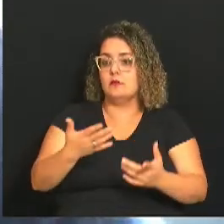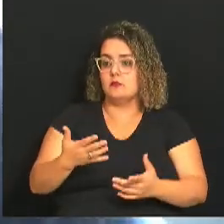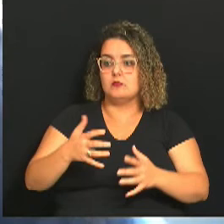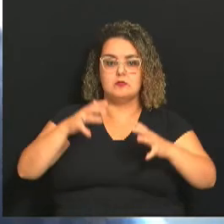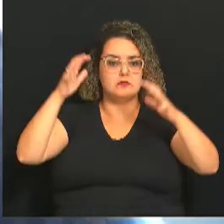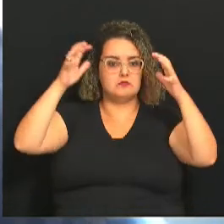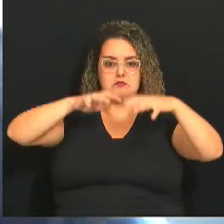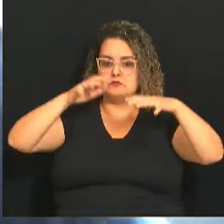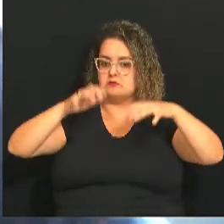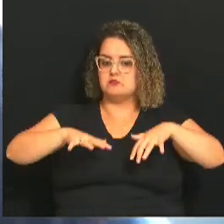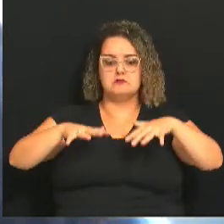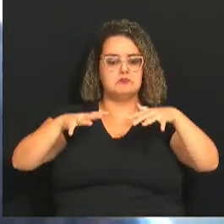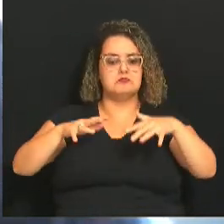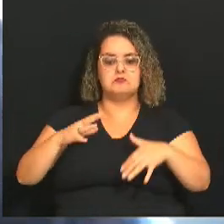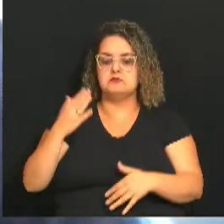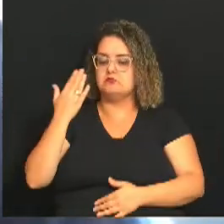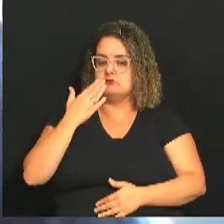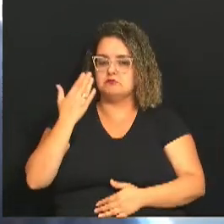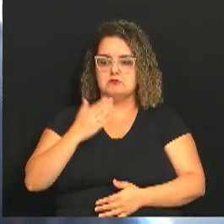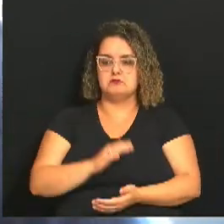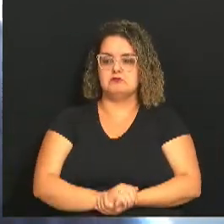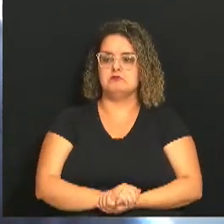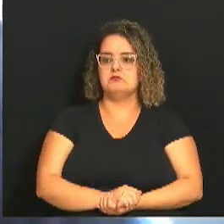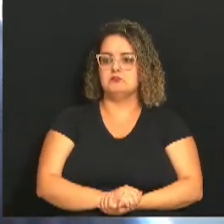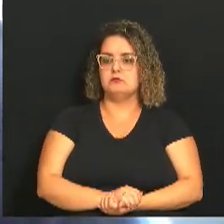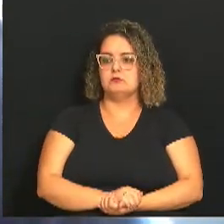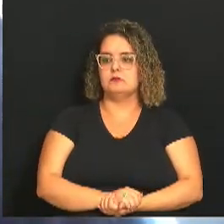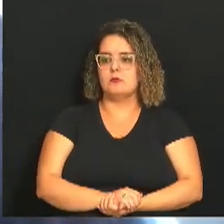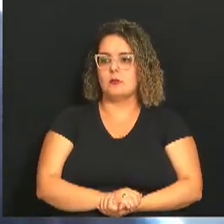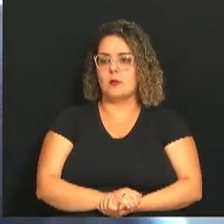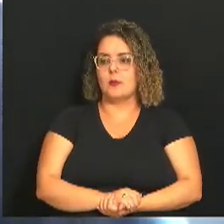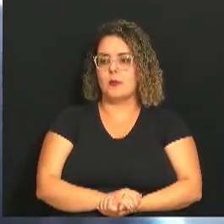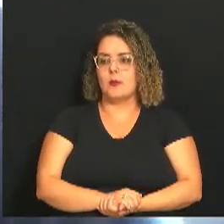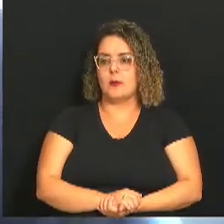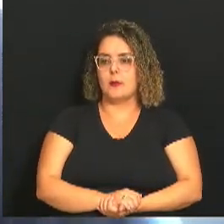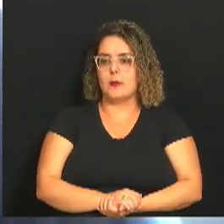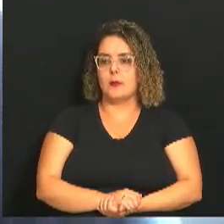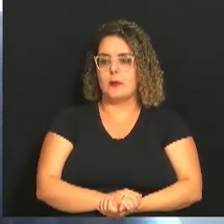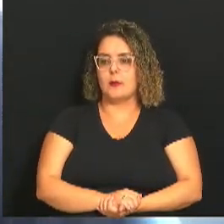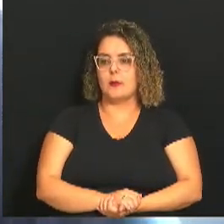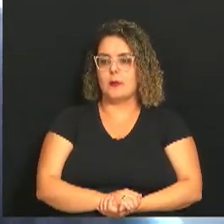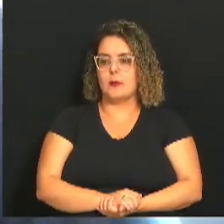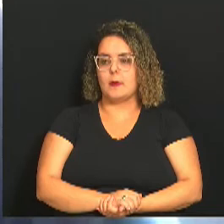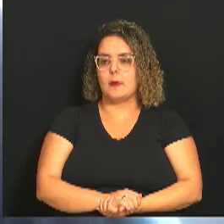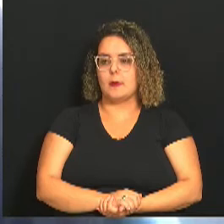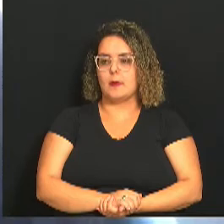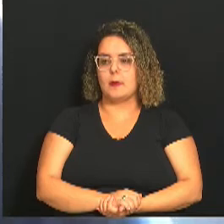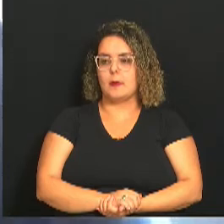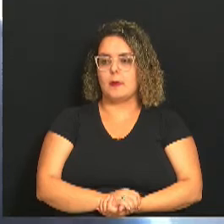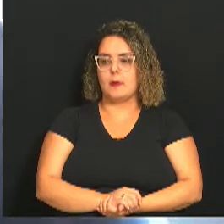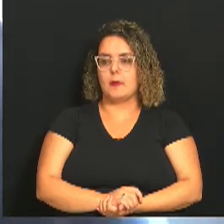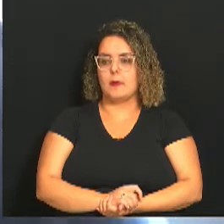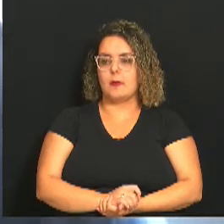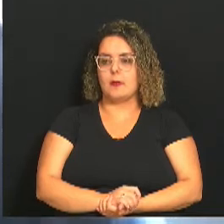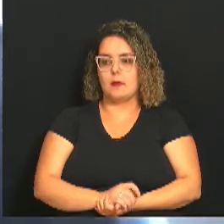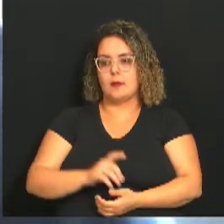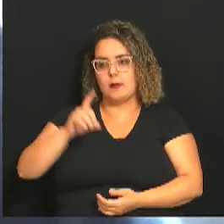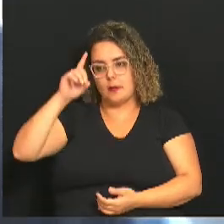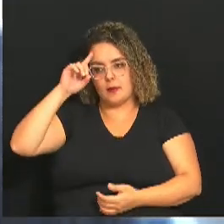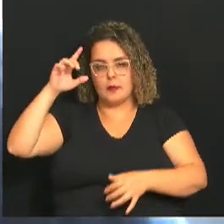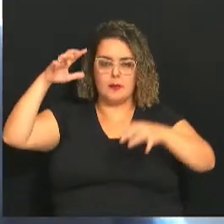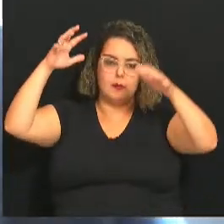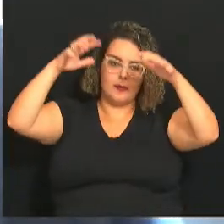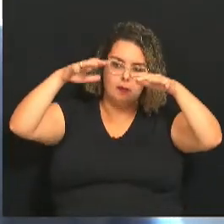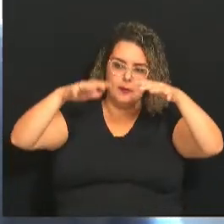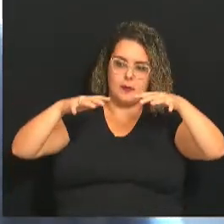e inundação. Talvez fique implícito em dia de chuva uma região que esteja